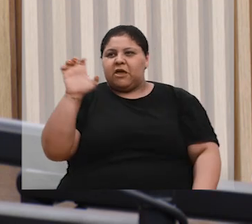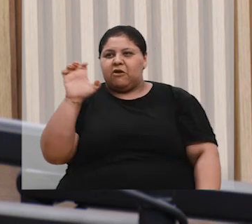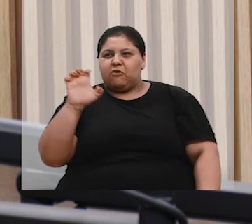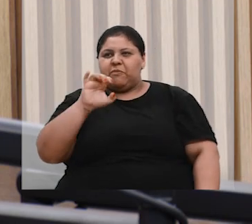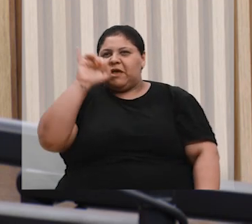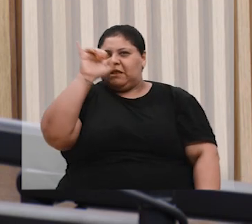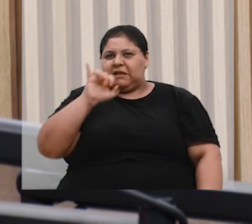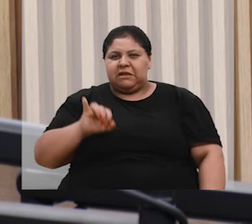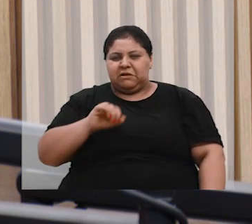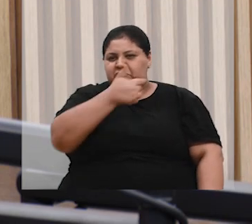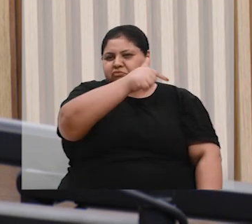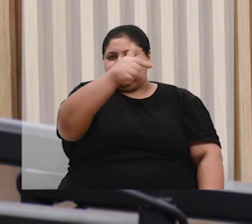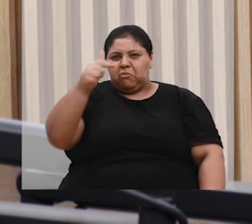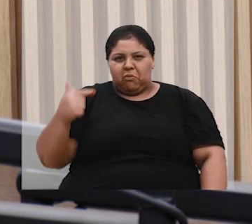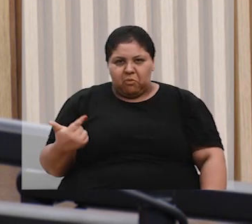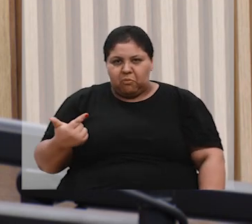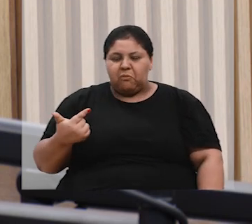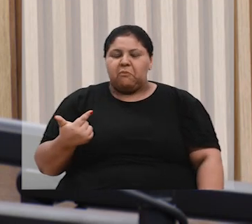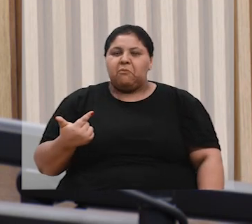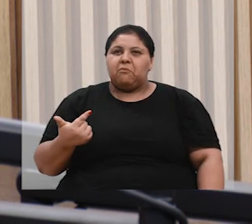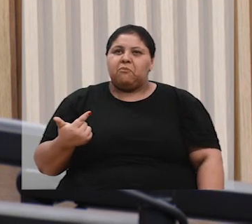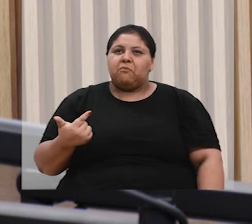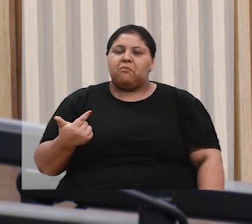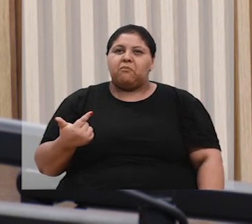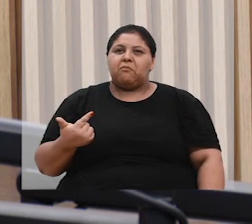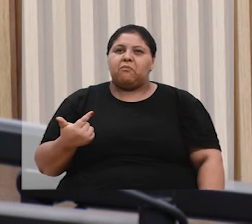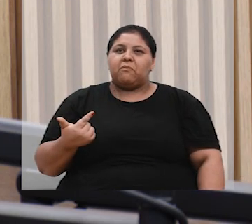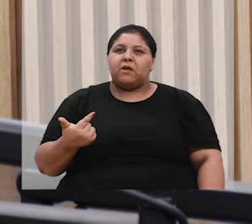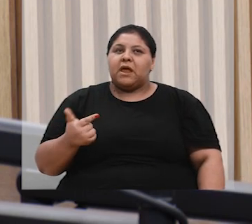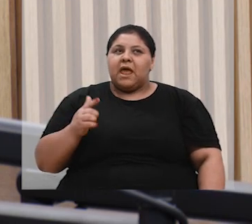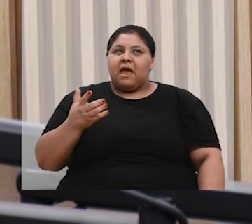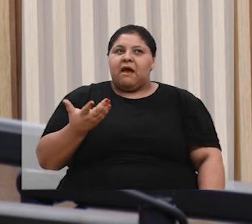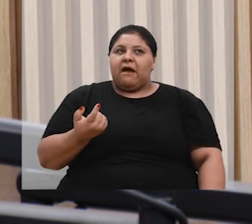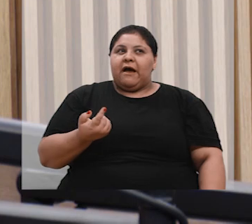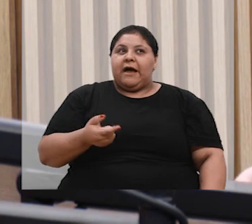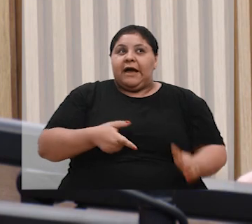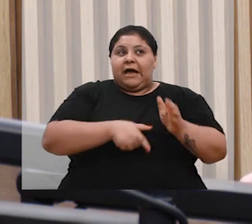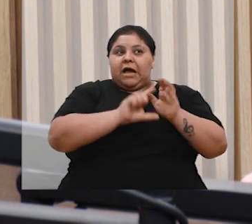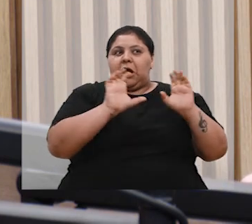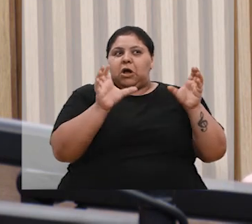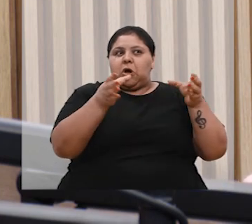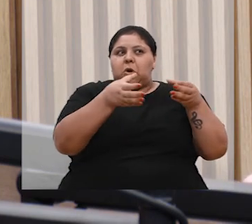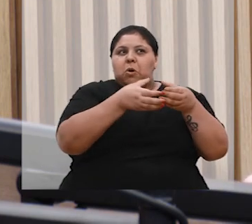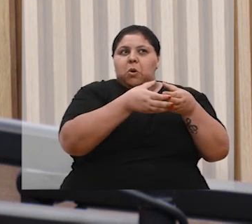outros, né, era até então uma colônia